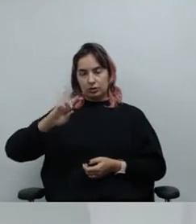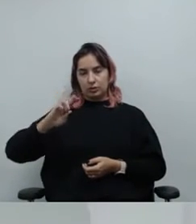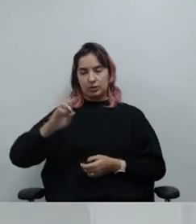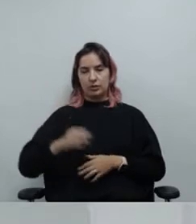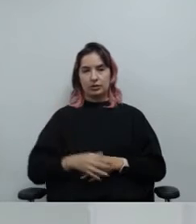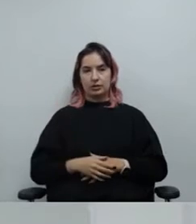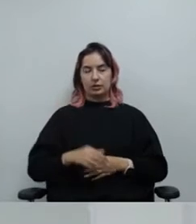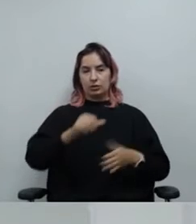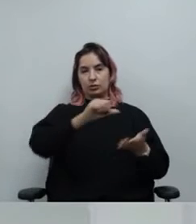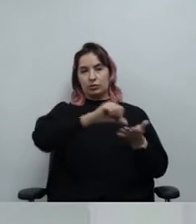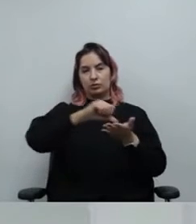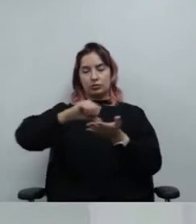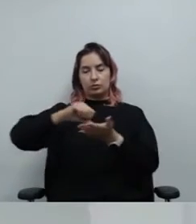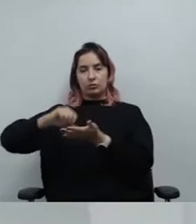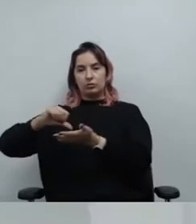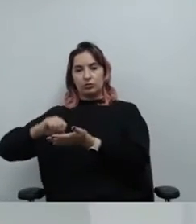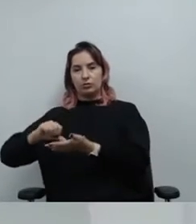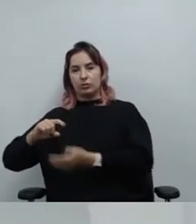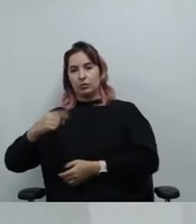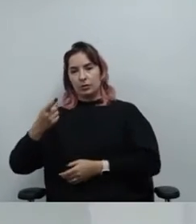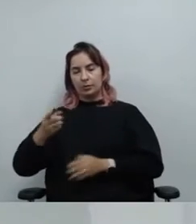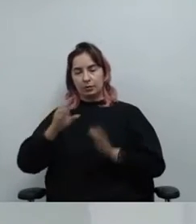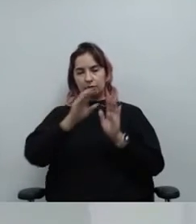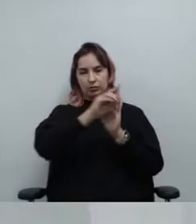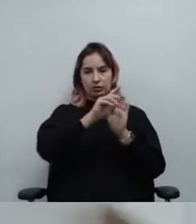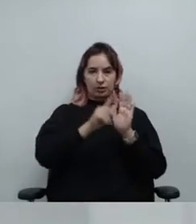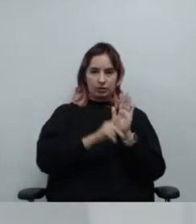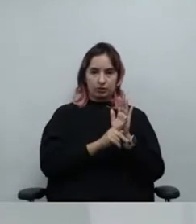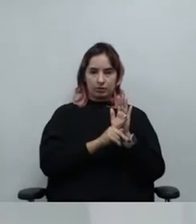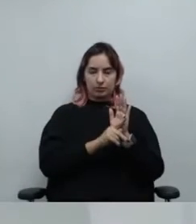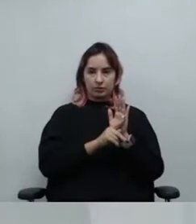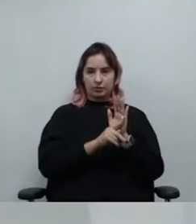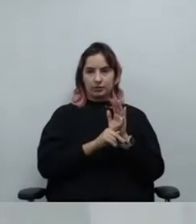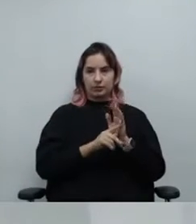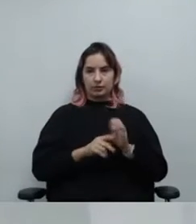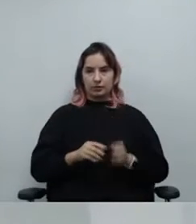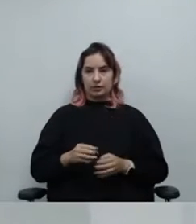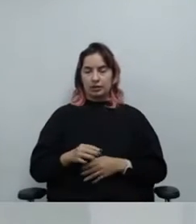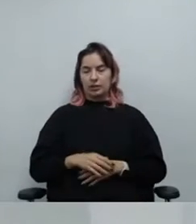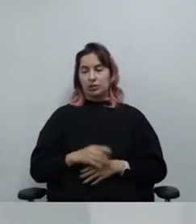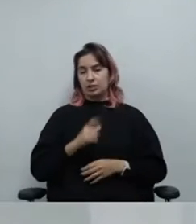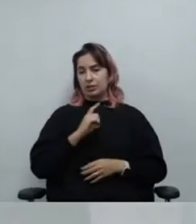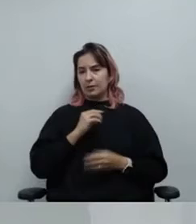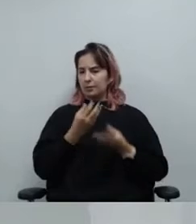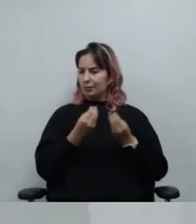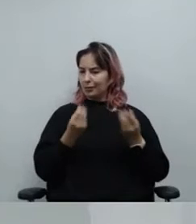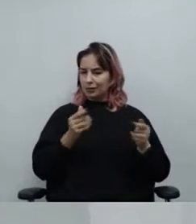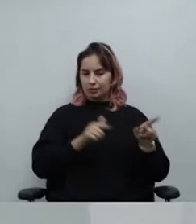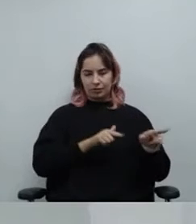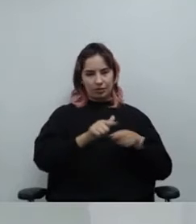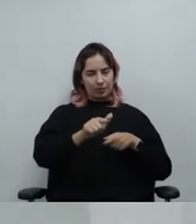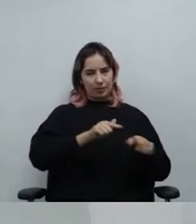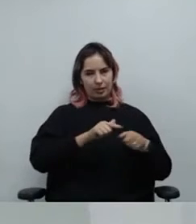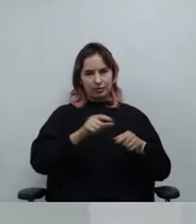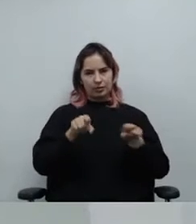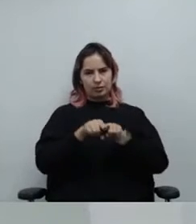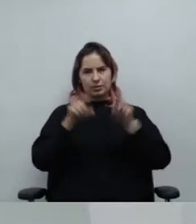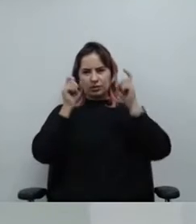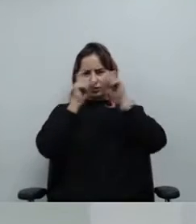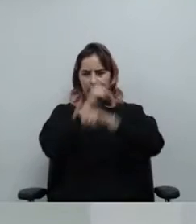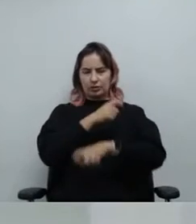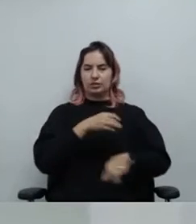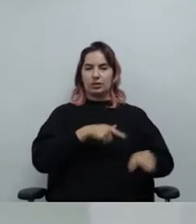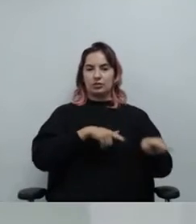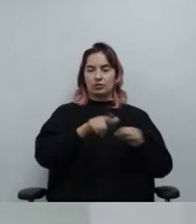ele é um núcleo que saiu do núcleo dos direitos humanos devido à alta demanda, à complexidade das demandas,